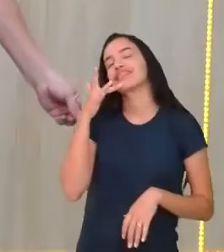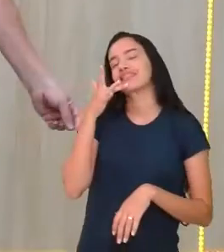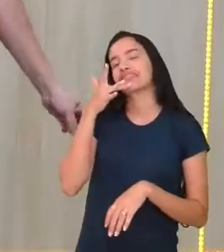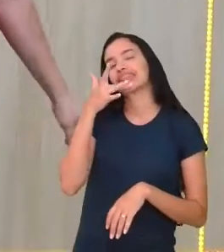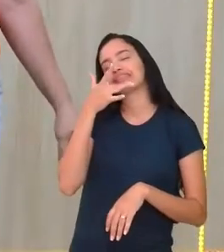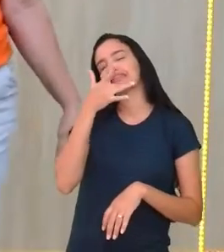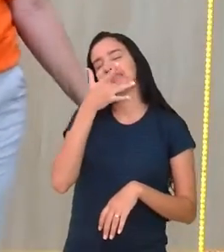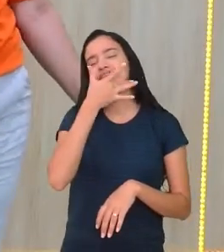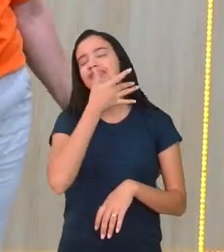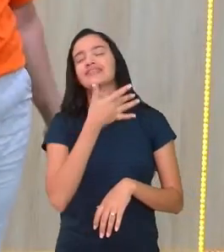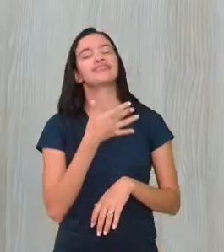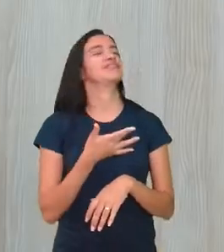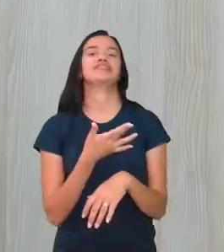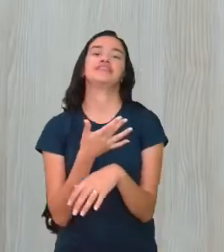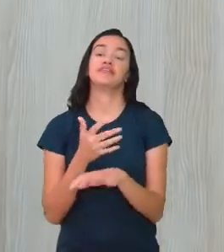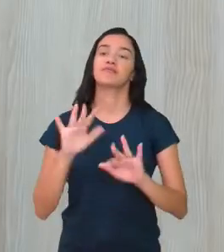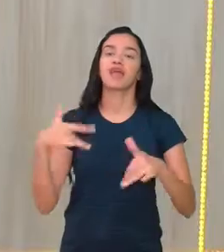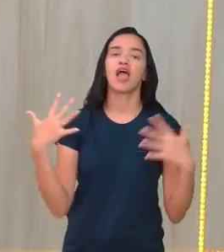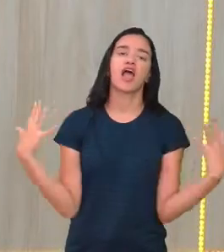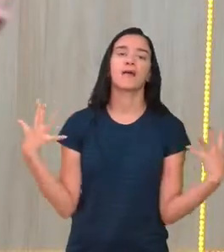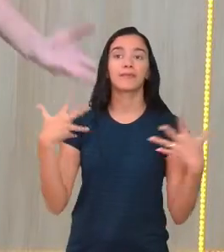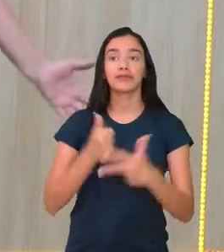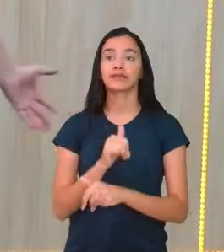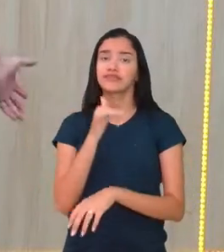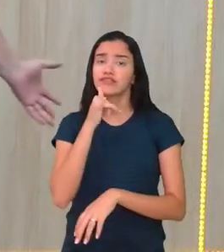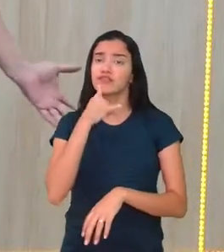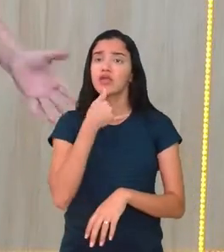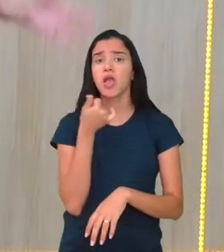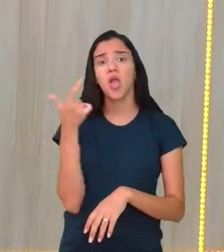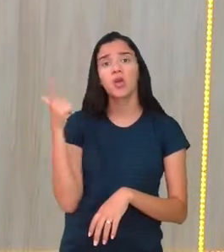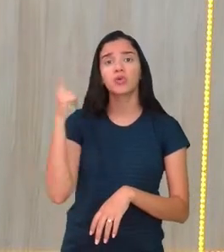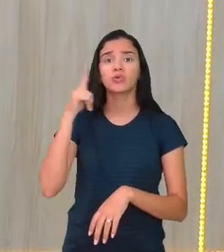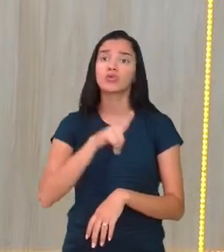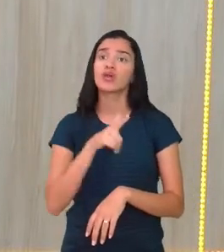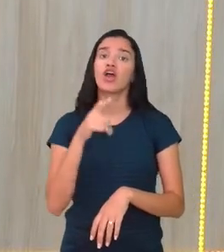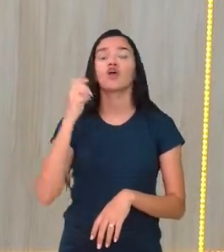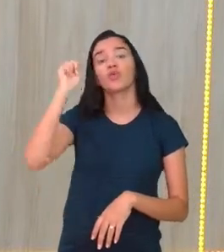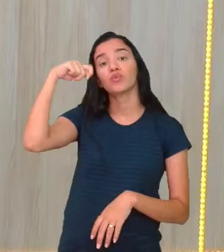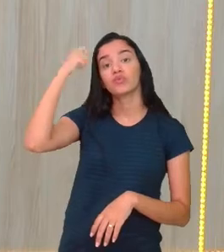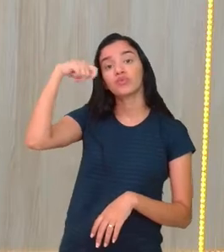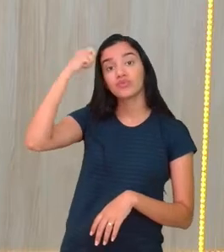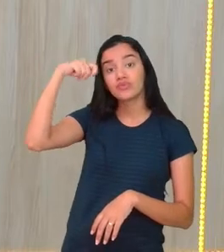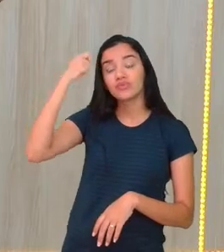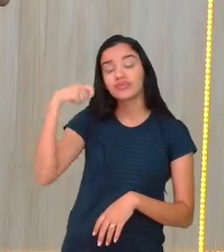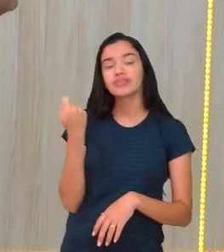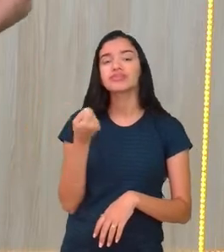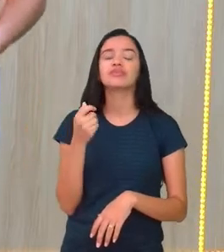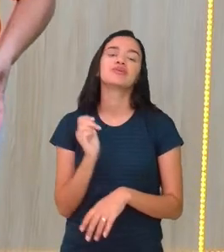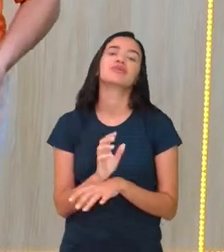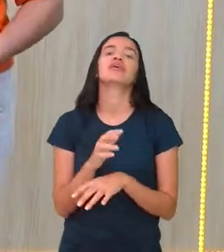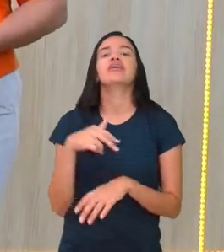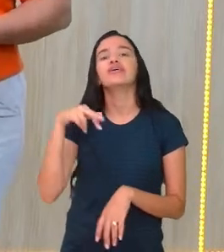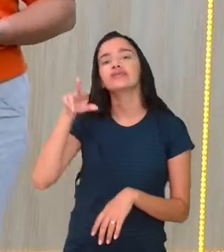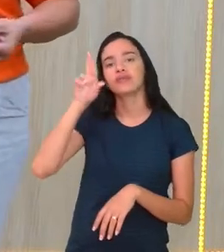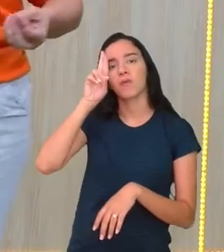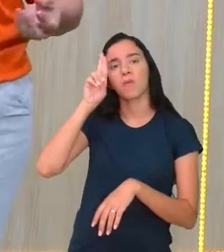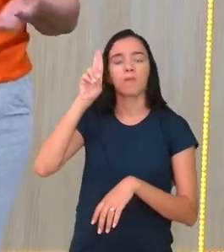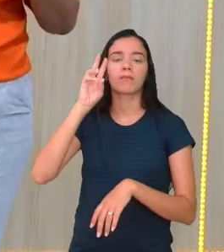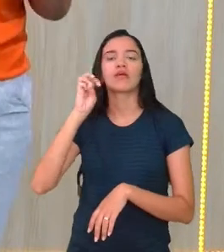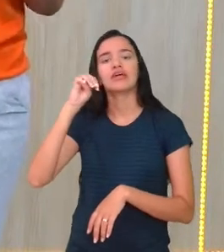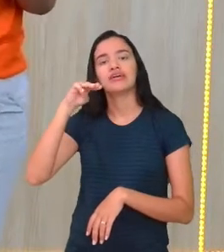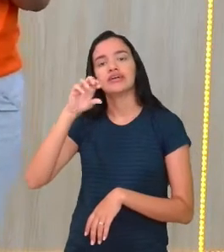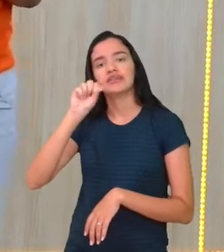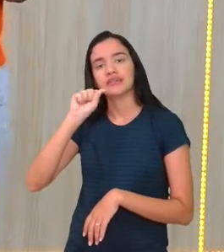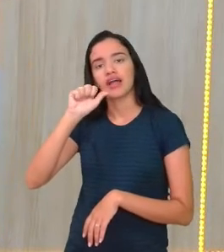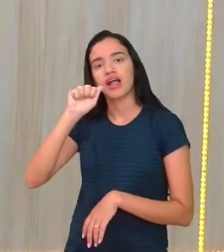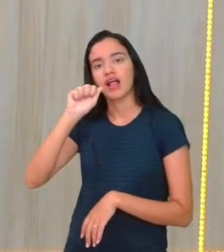Infelizmente, eu não consegui. É maravilhosa. Infelizmente, eu não consegui um vídeo de Mestre Salustiano Commons. E aí,